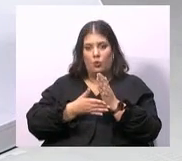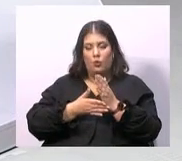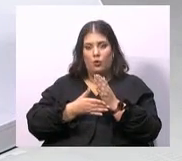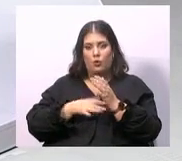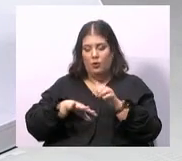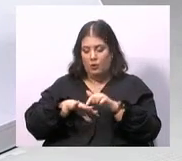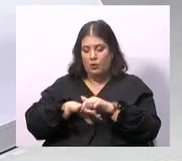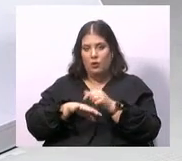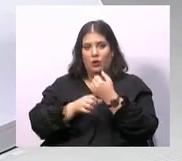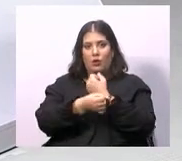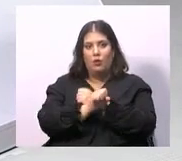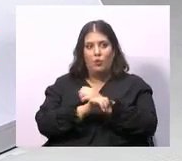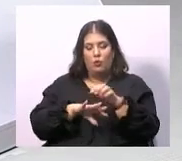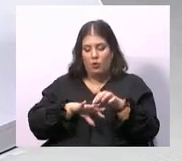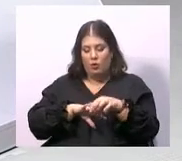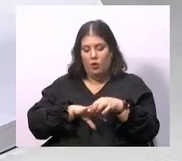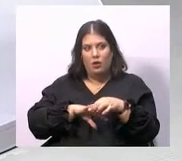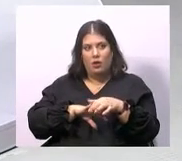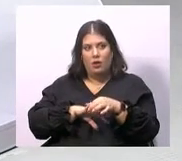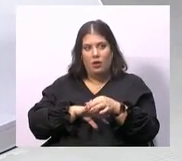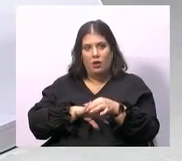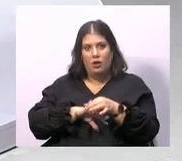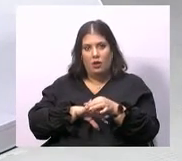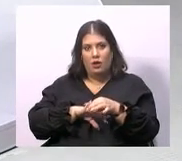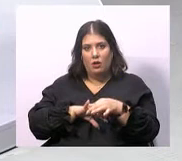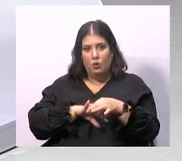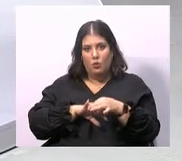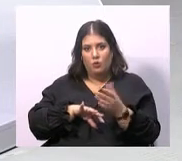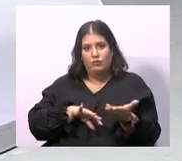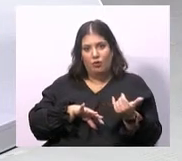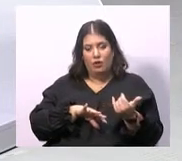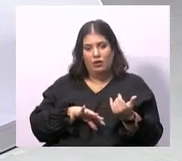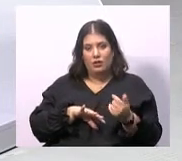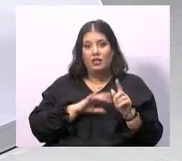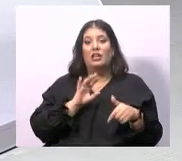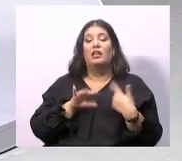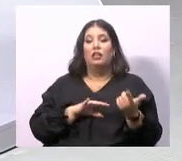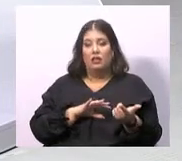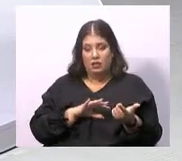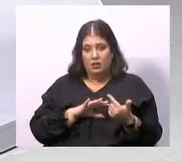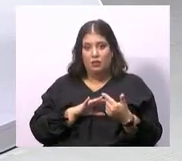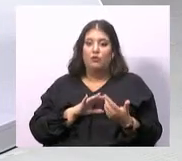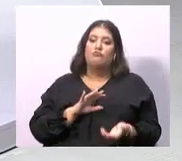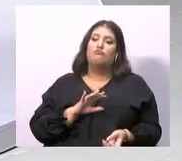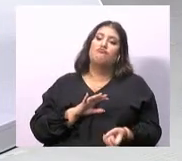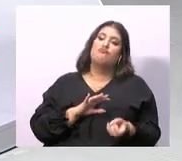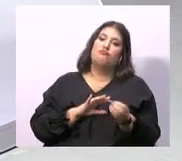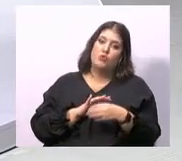tiraram-me o osso do segundo dedo, o dedo mendinho do dedo a seguir. E depois aquilo tornou-se a